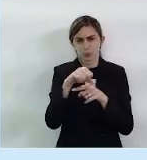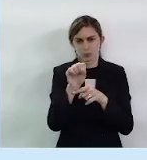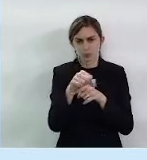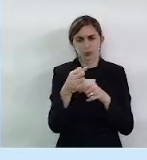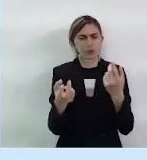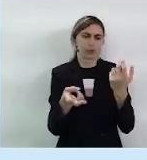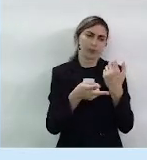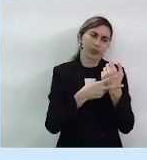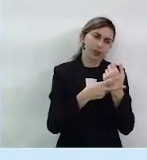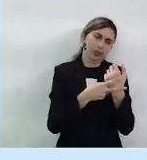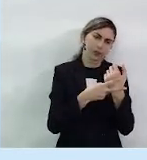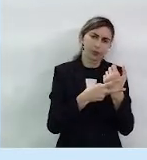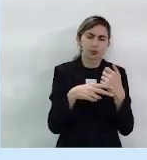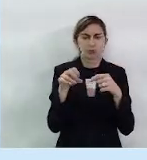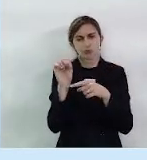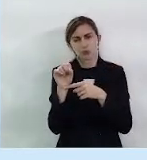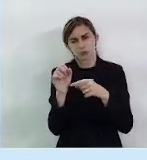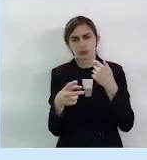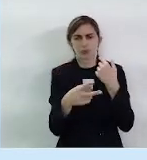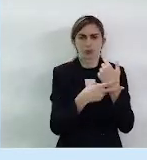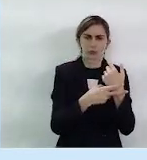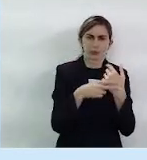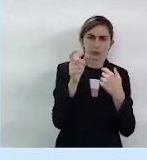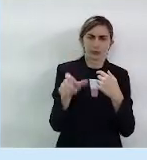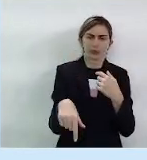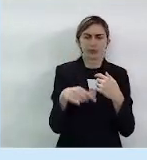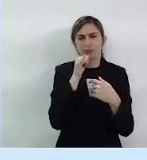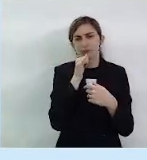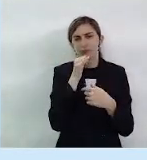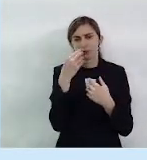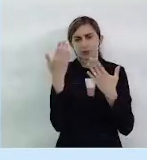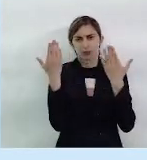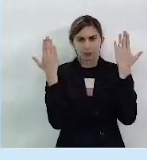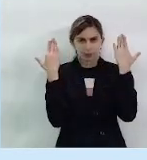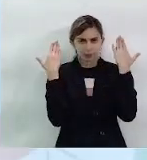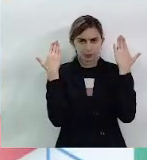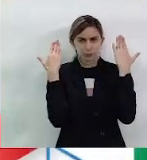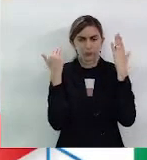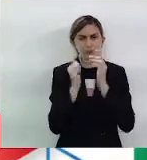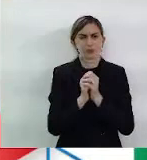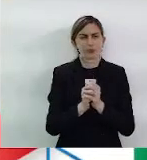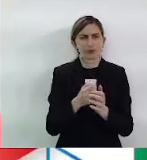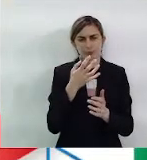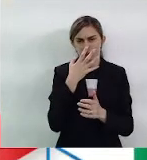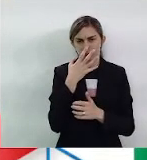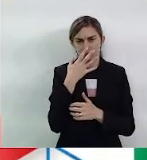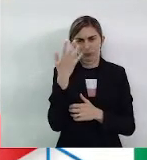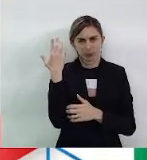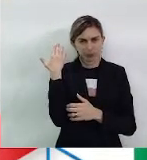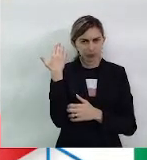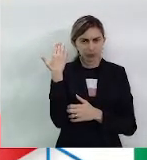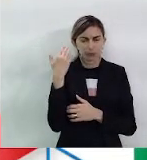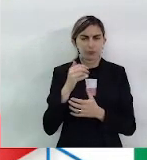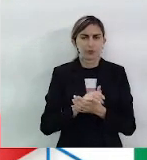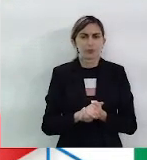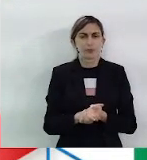com o verbo, por exemplo. Olha os exemplos que eu coloquei para vocês. Se liguem aqui nesse slide que eu